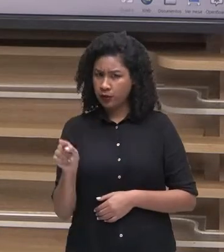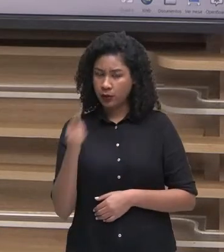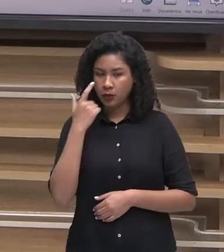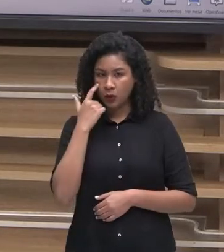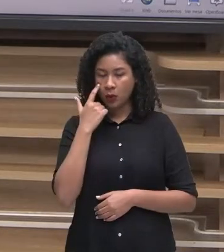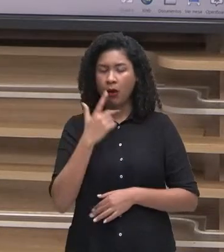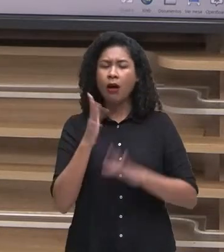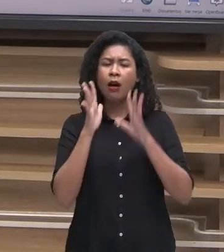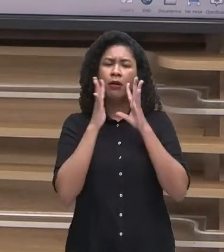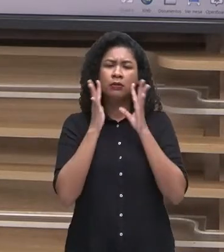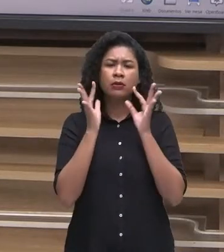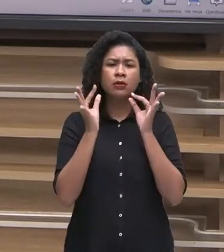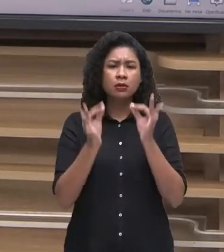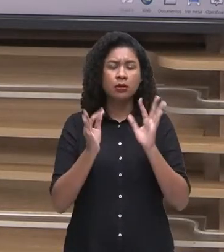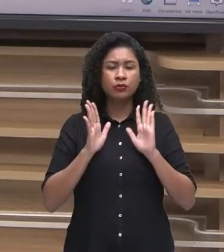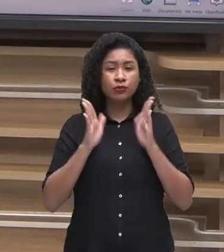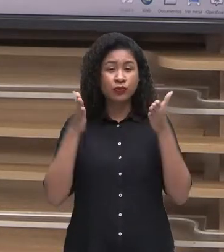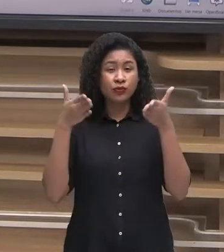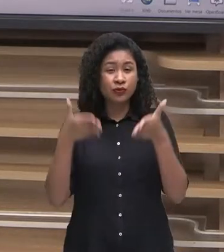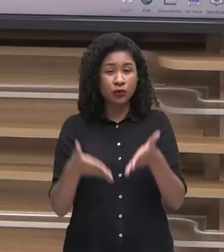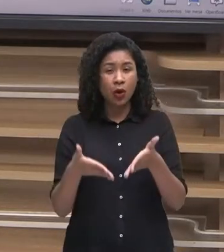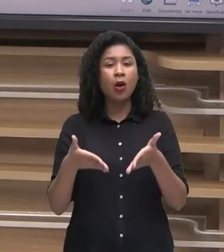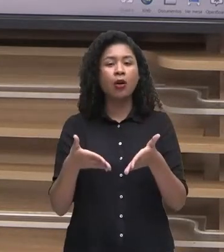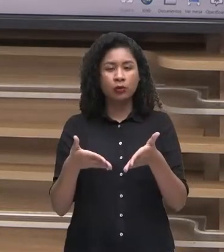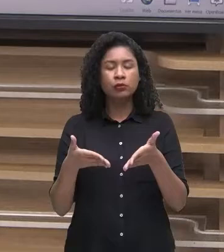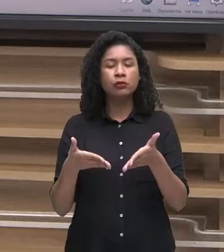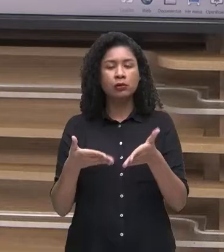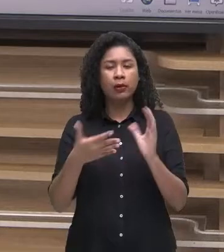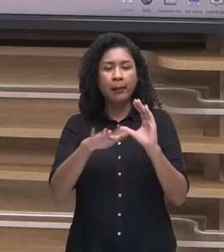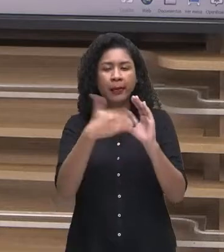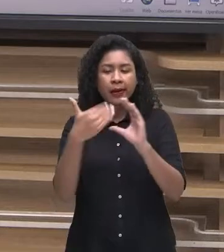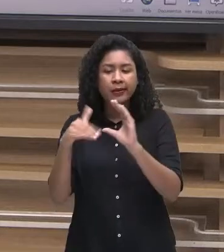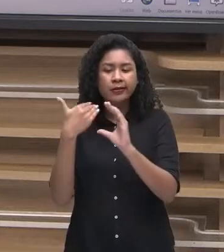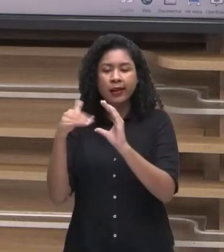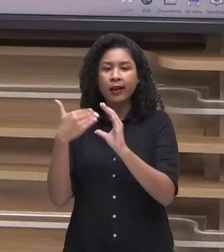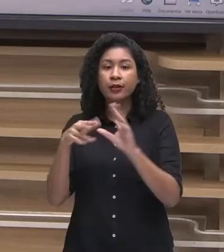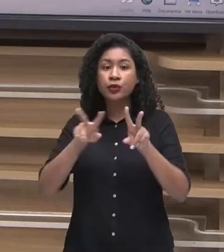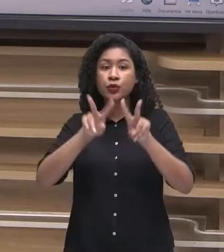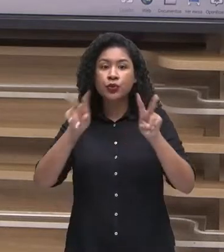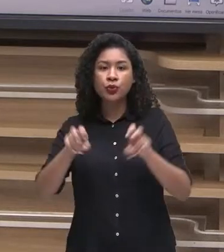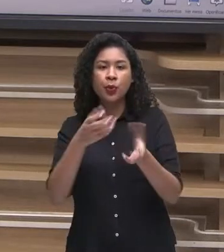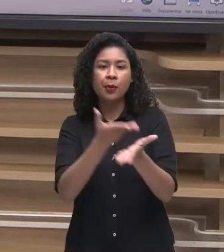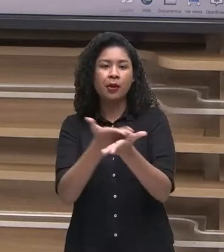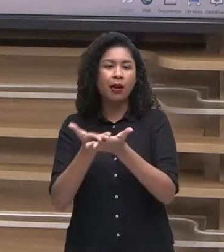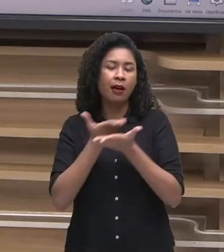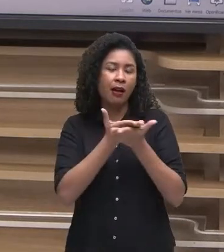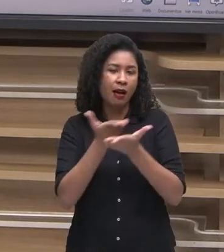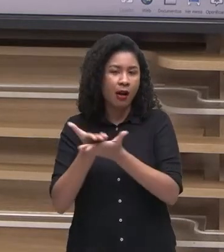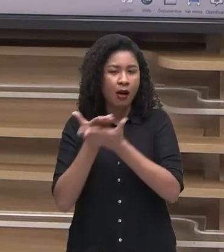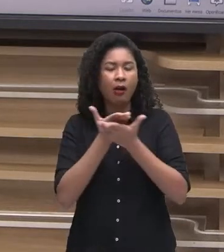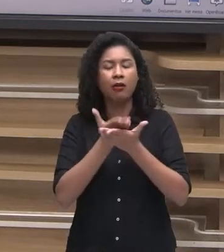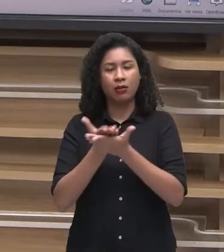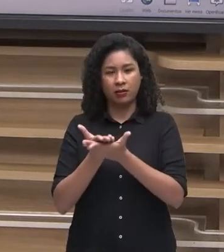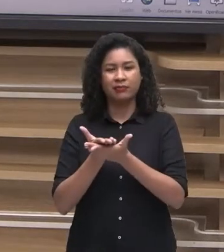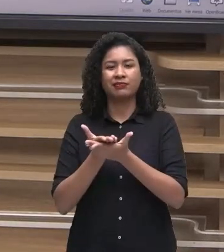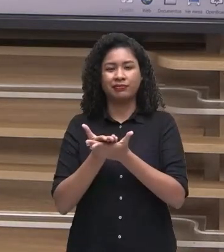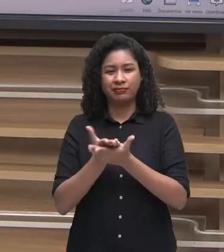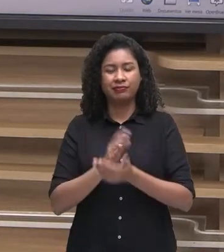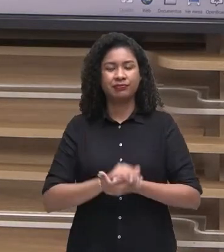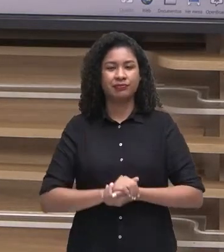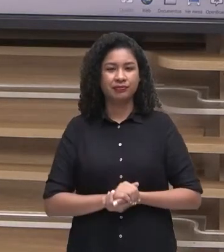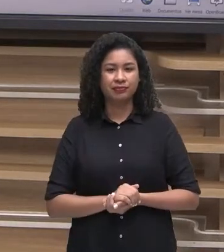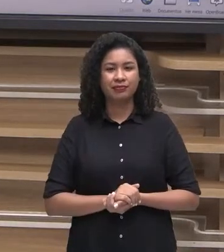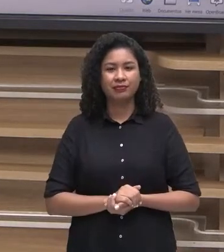Se atenham no chat a questões relacionadas à aula, tá, gente? Para não causar com que o